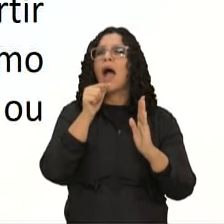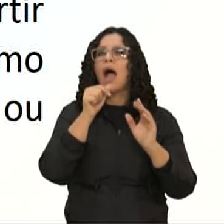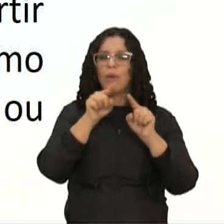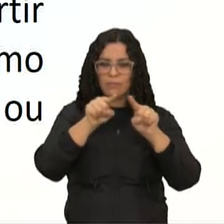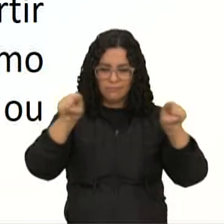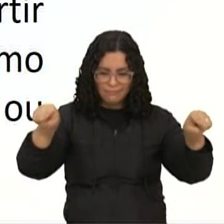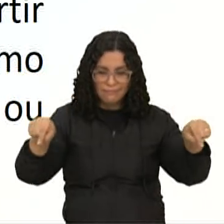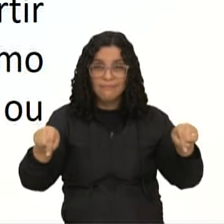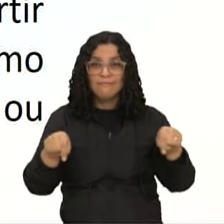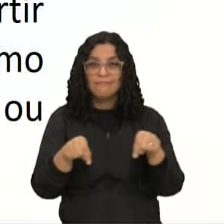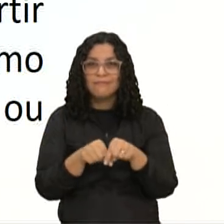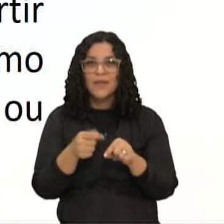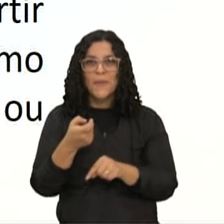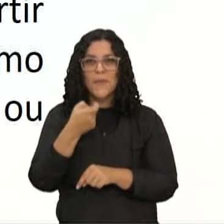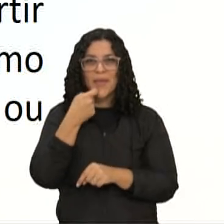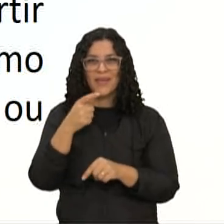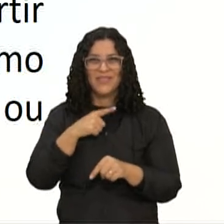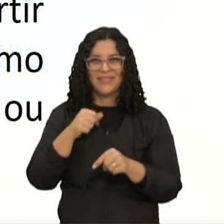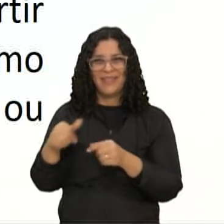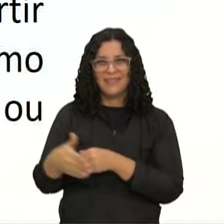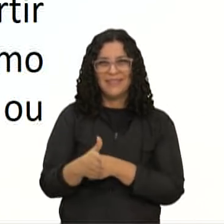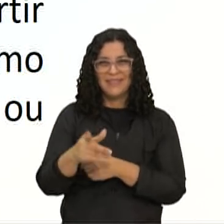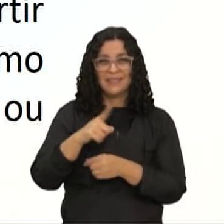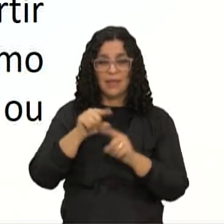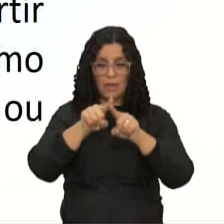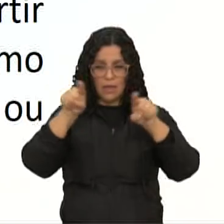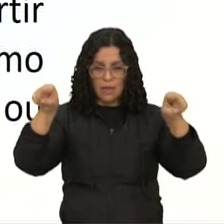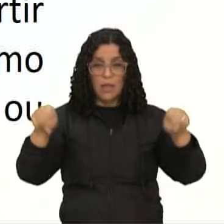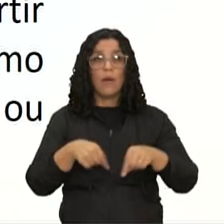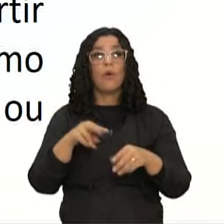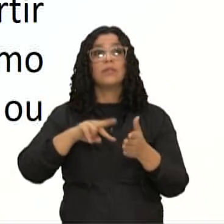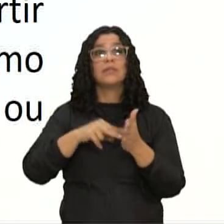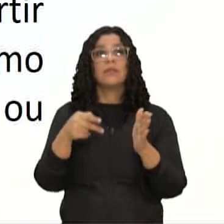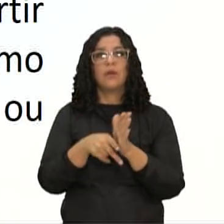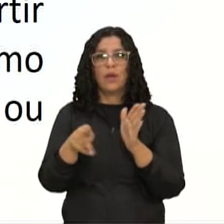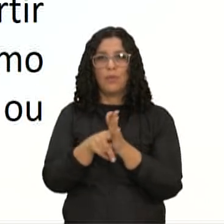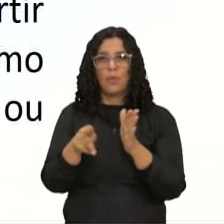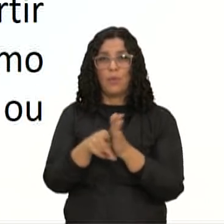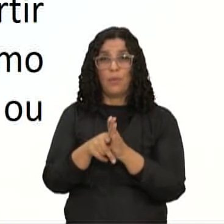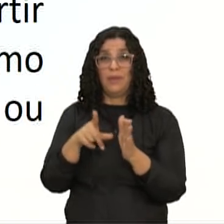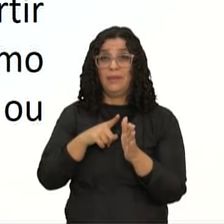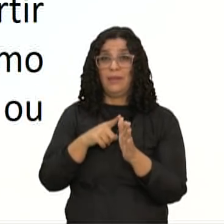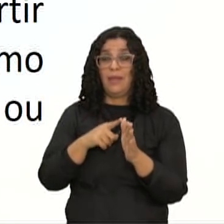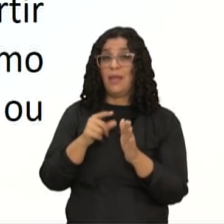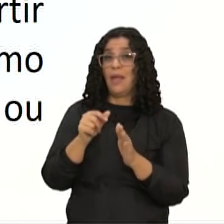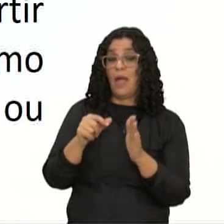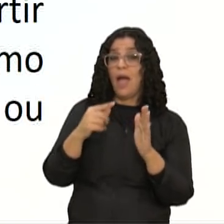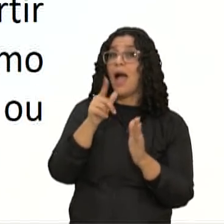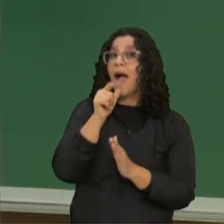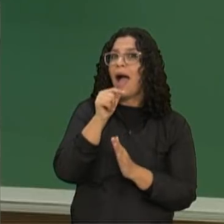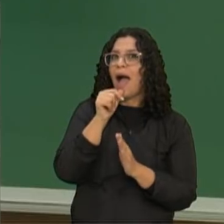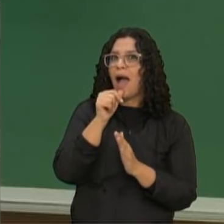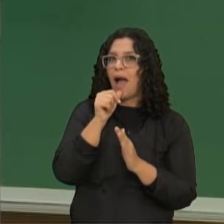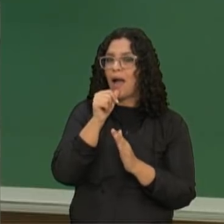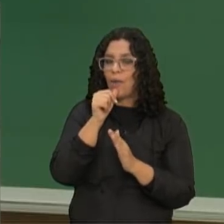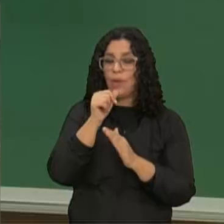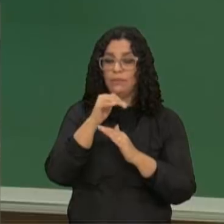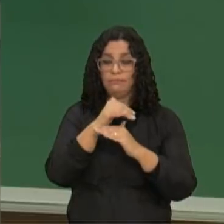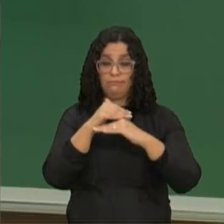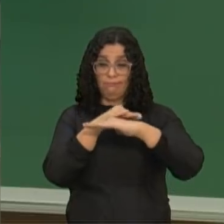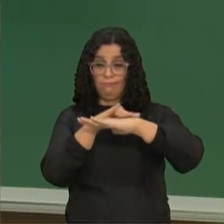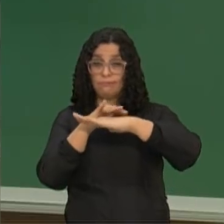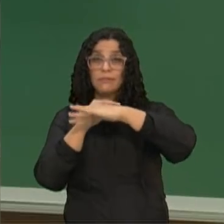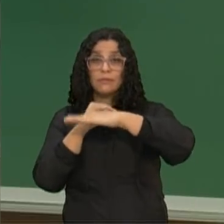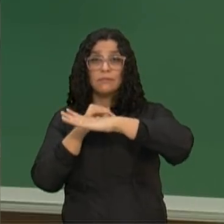e aí o que acontece? Ele está batendo ali na superfície da água, naquela linha divisória entre a água e o ar e ele volta para o mesmo meio, ele